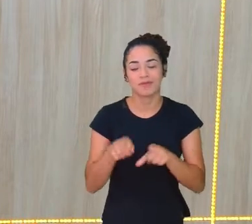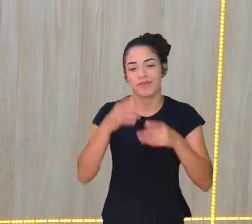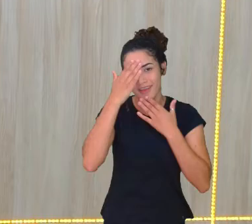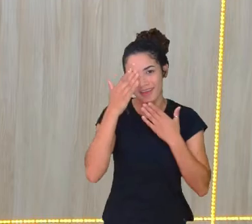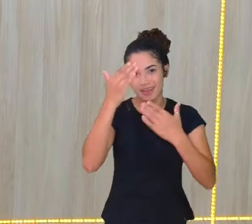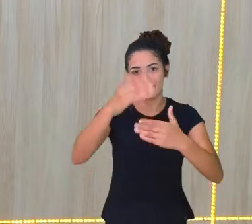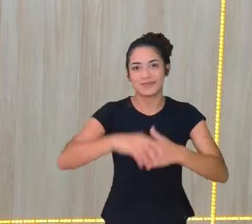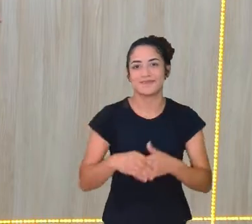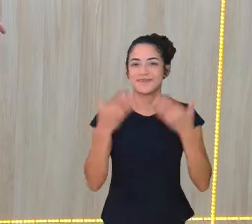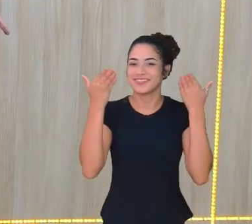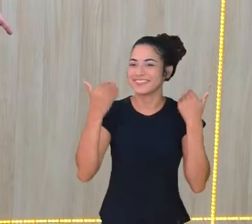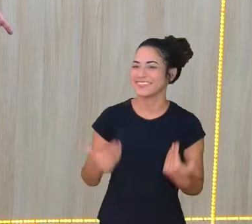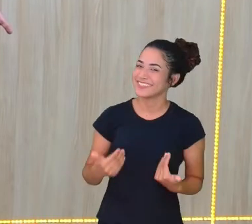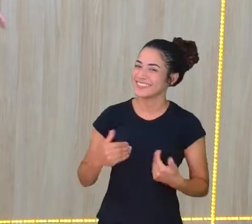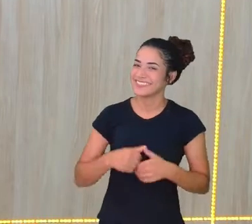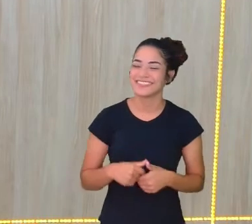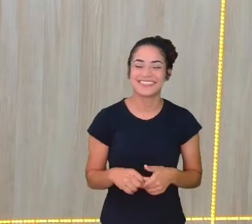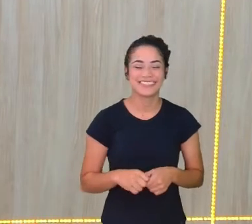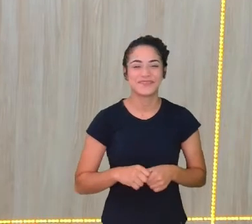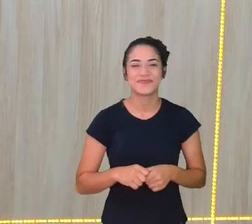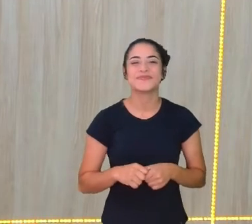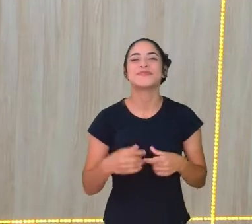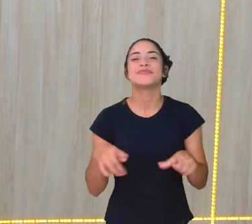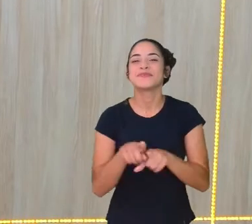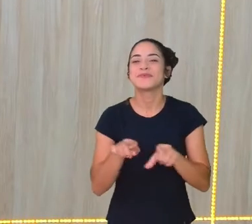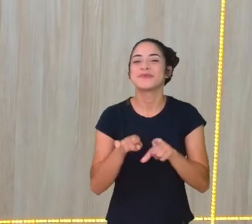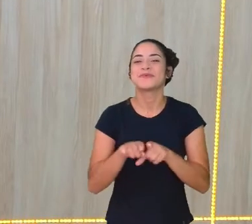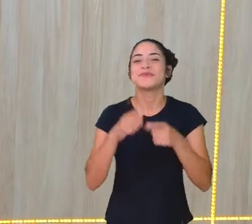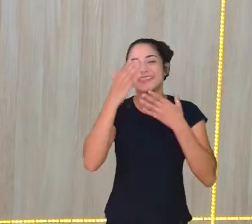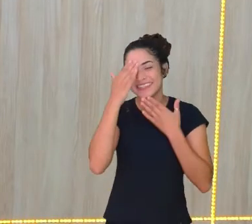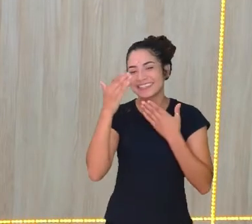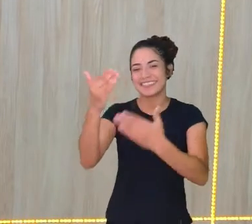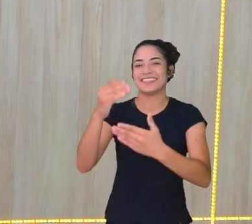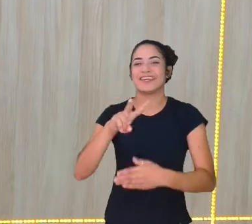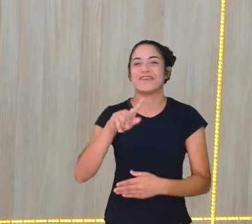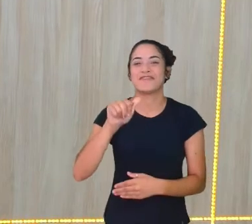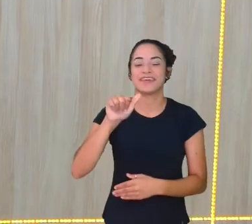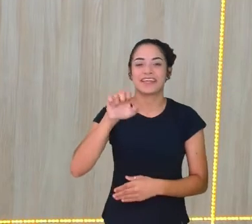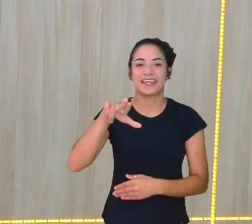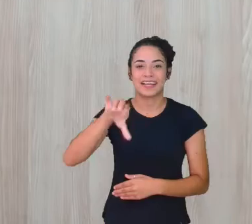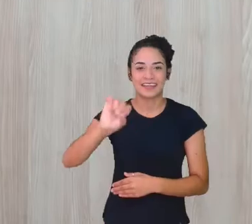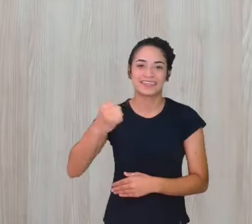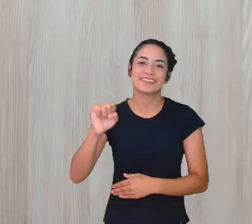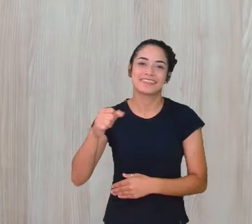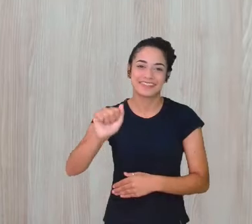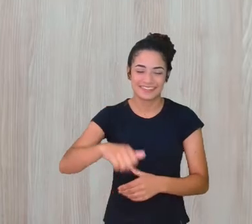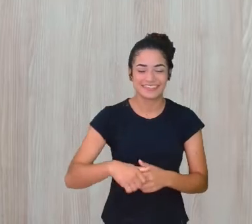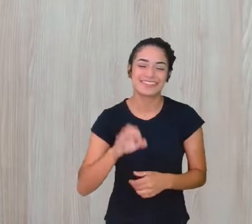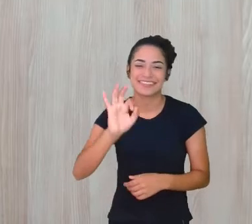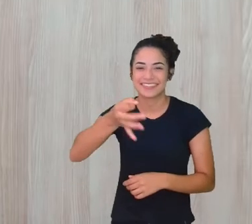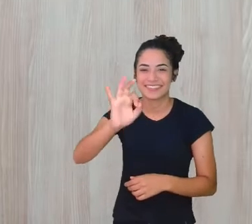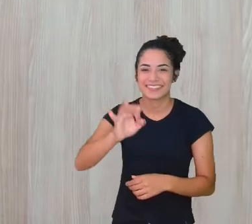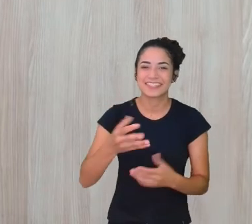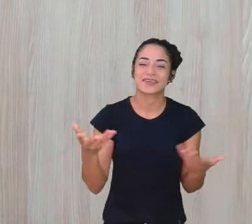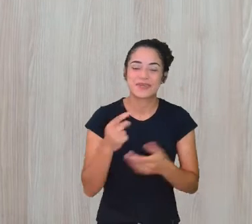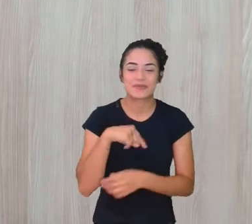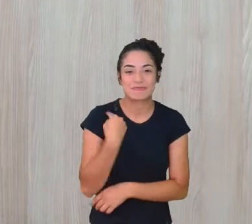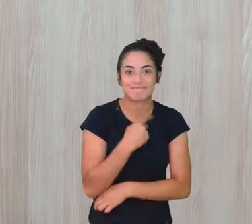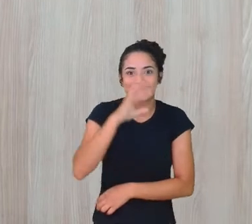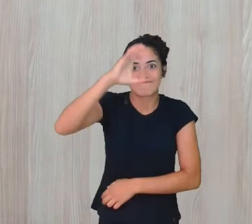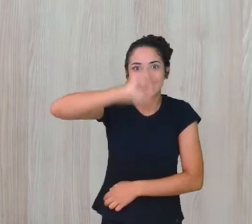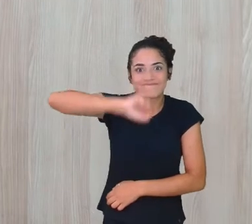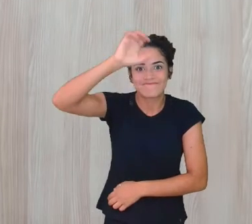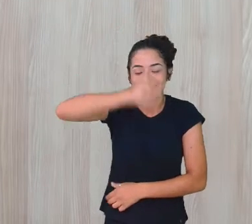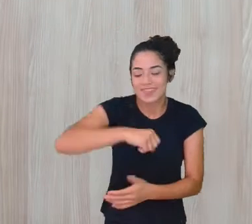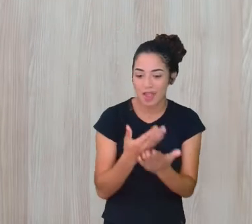agradecer aqui a Kelly e agradecer a professora Vanessa. Pois é, professor Luciano, aprendi bastante hoje aqui